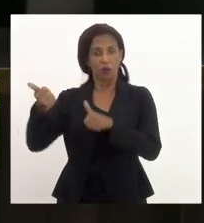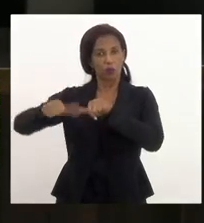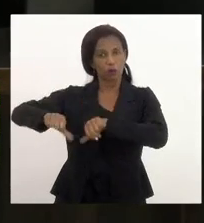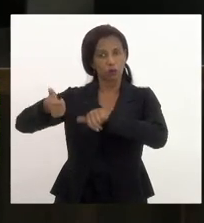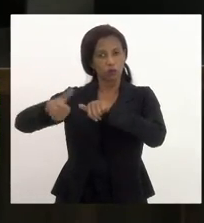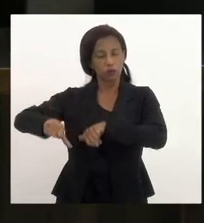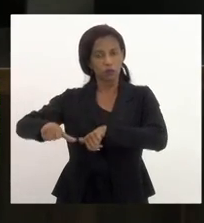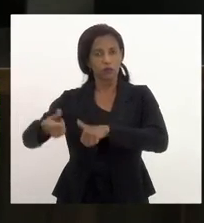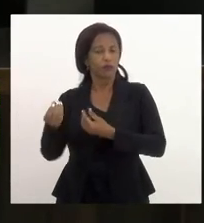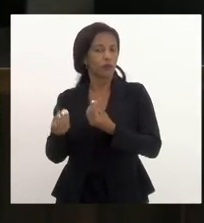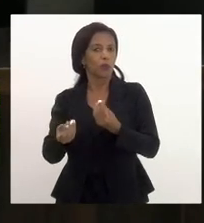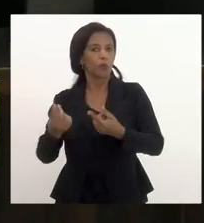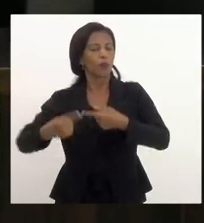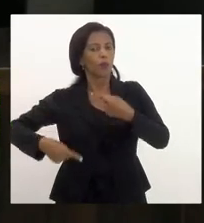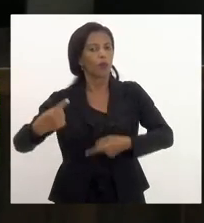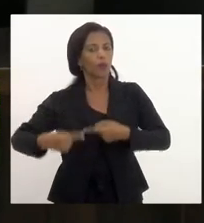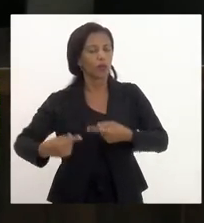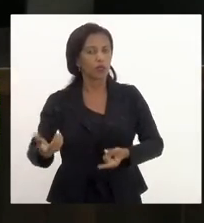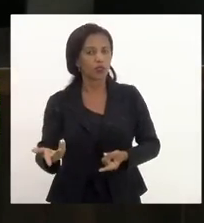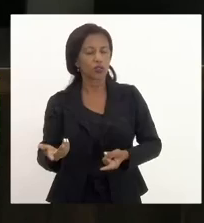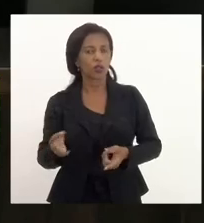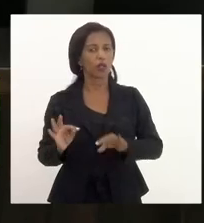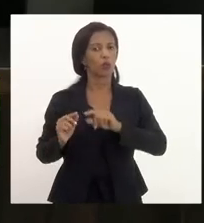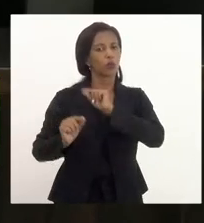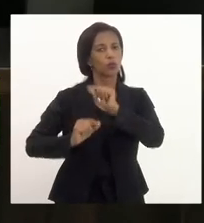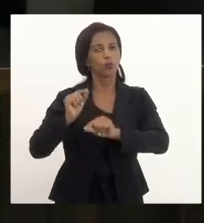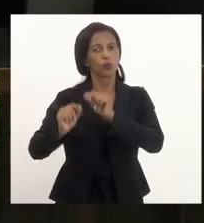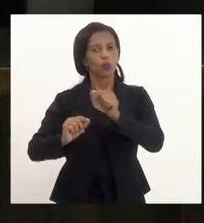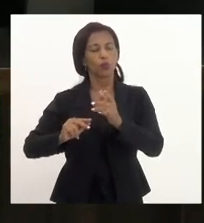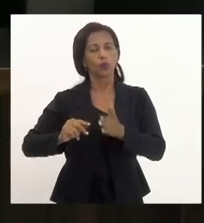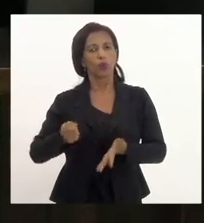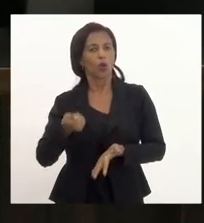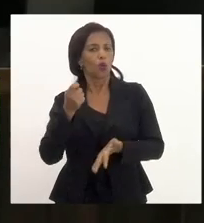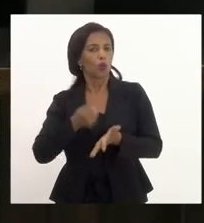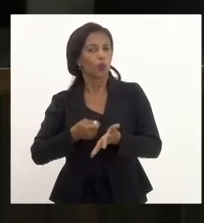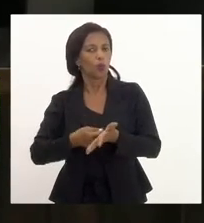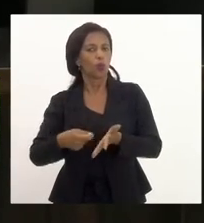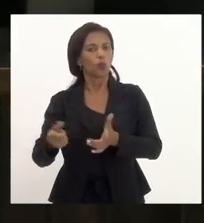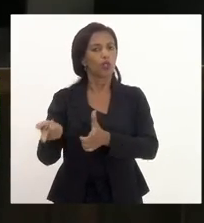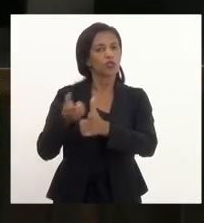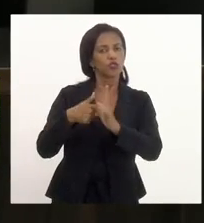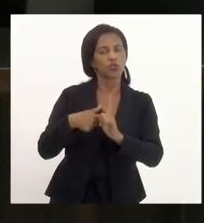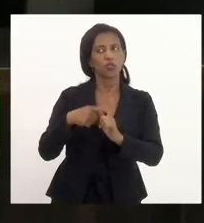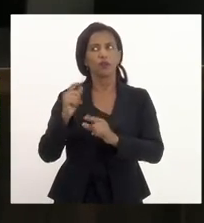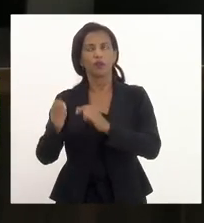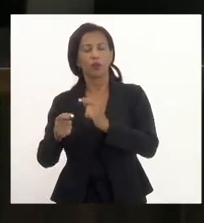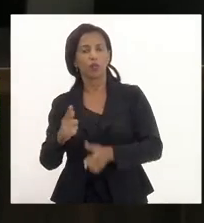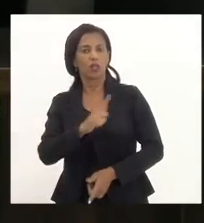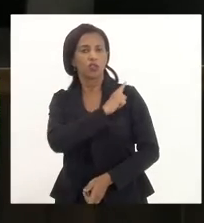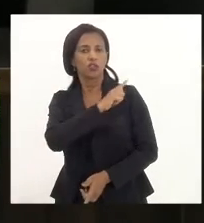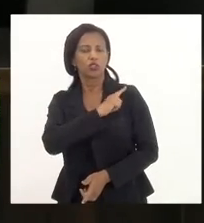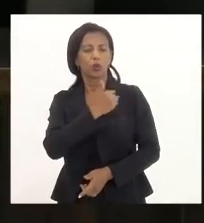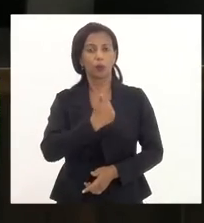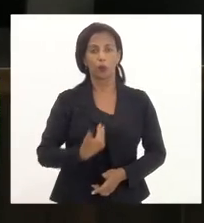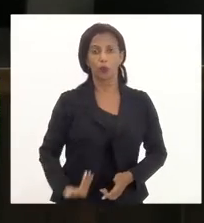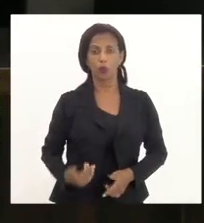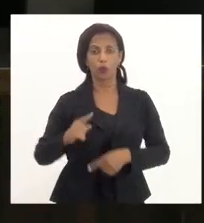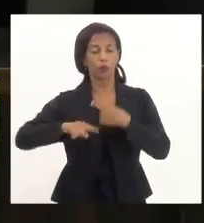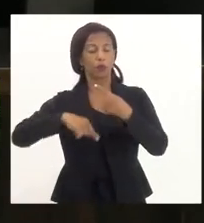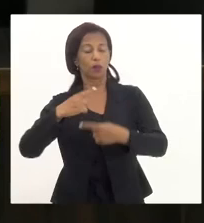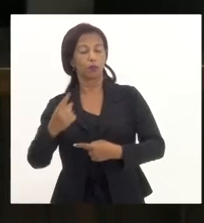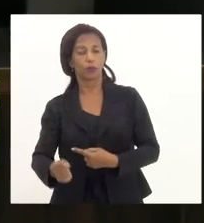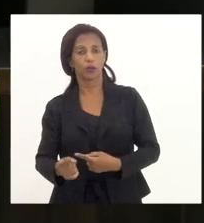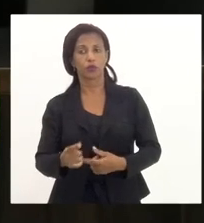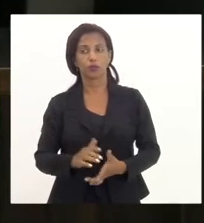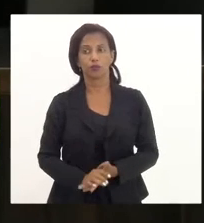análise na política do que que é o regime do que que é a dívida O que que a gestão pública para